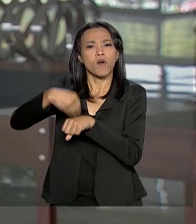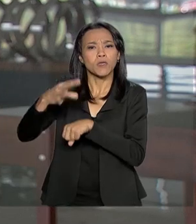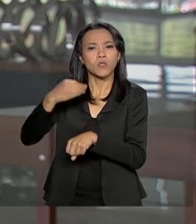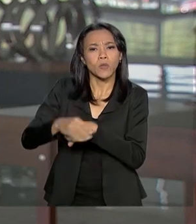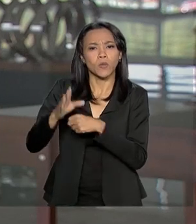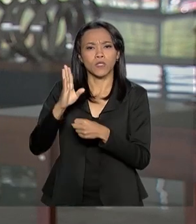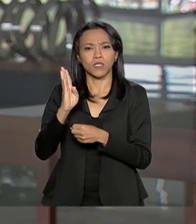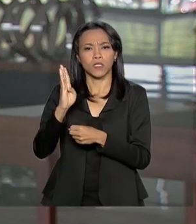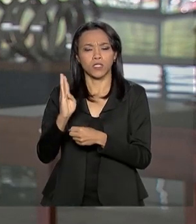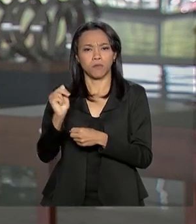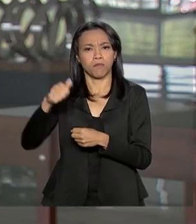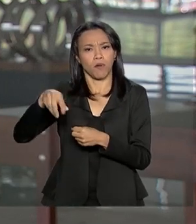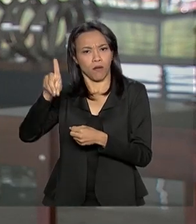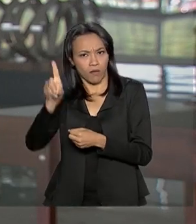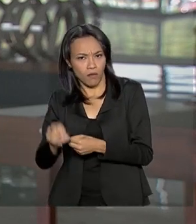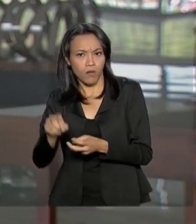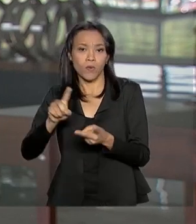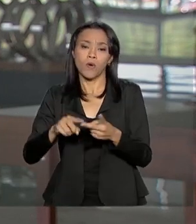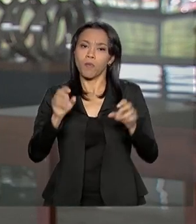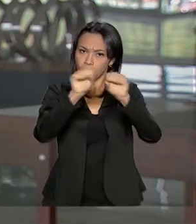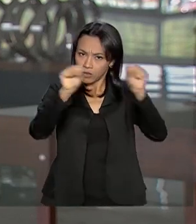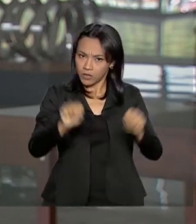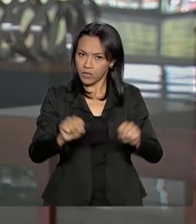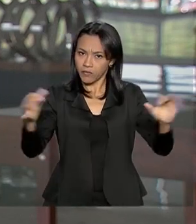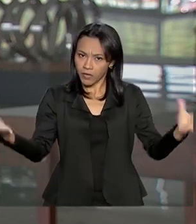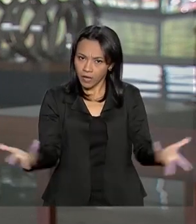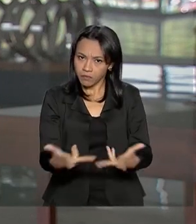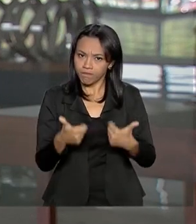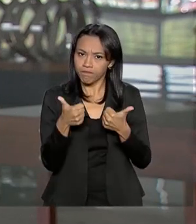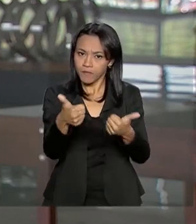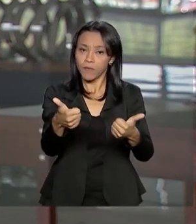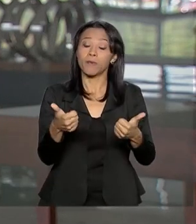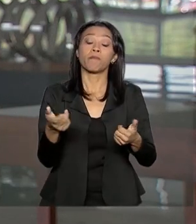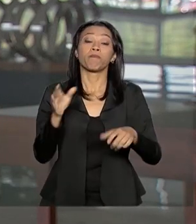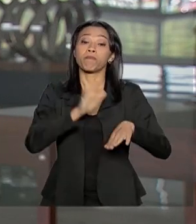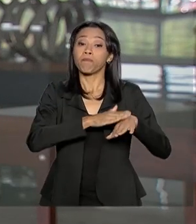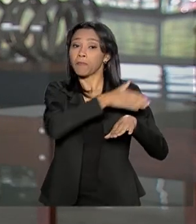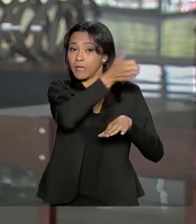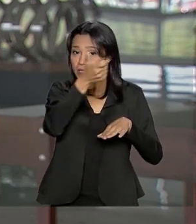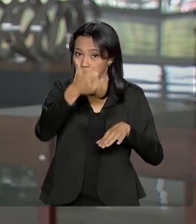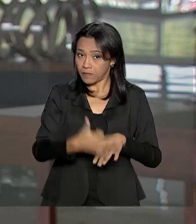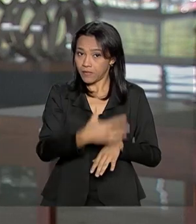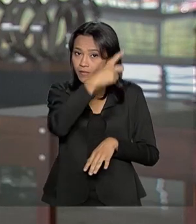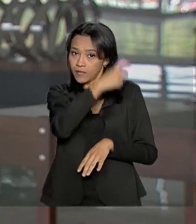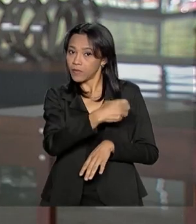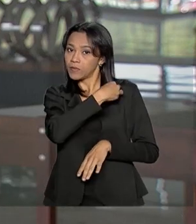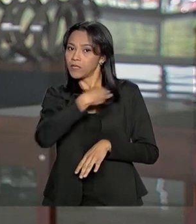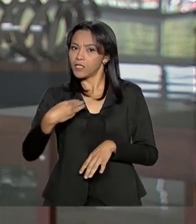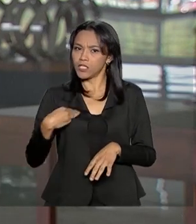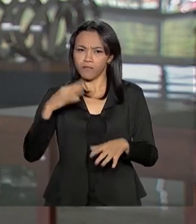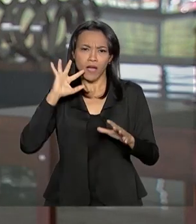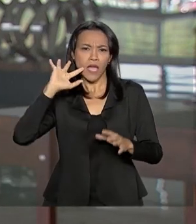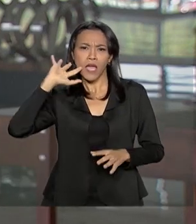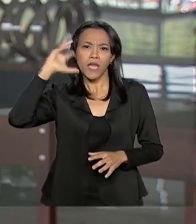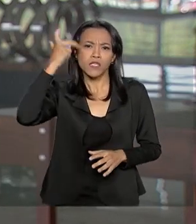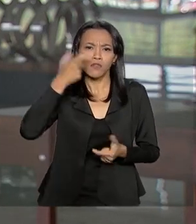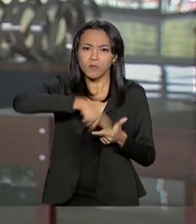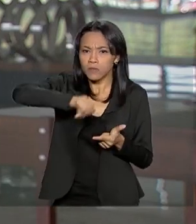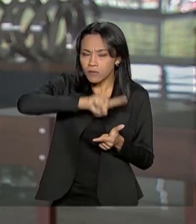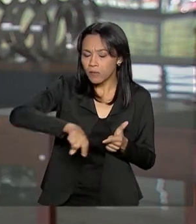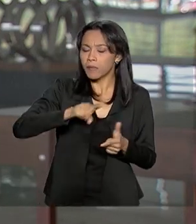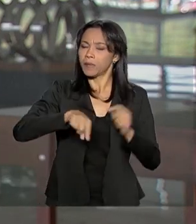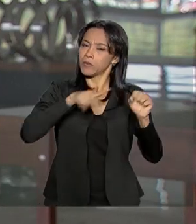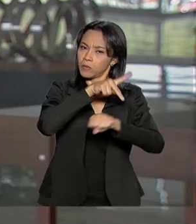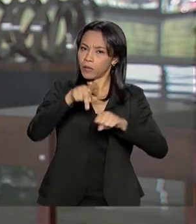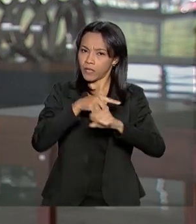medidas para tornar o sistema mais eficaz ainda segundo o ministro o pacote não resolve todos os problemas do país em termos